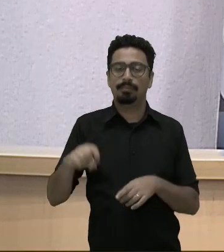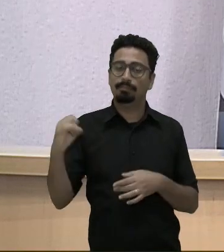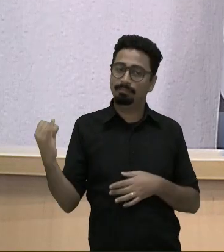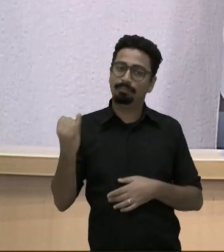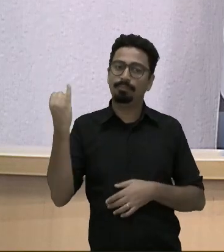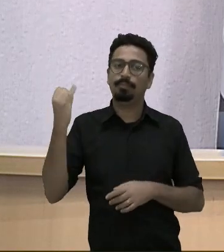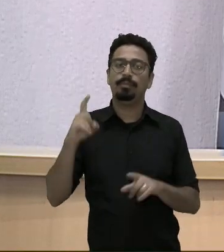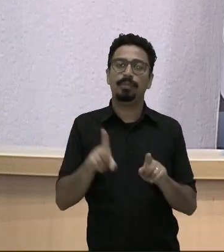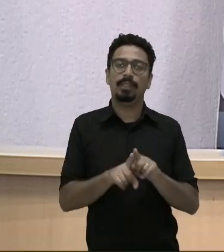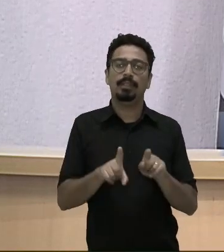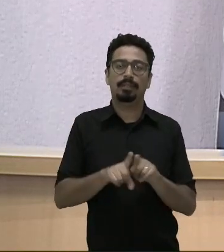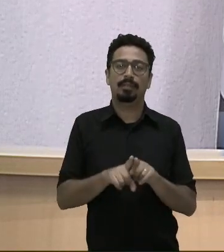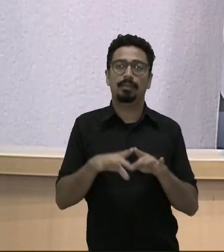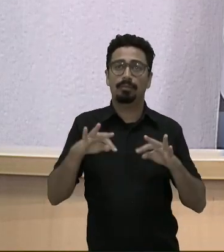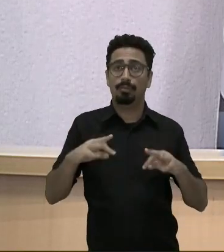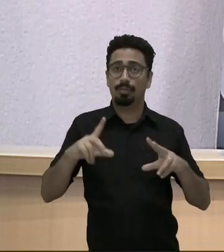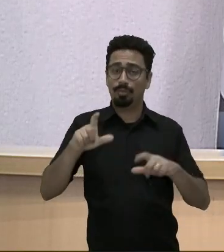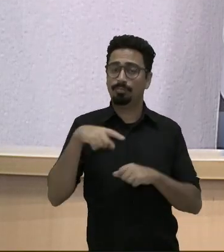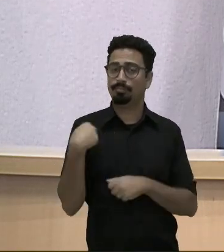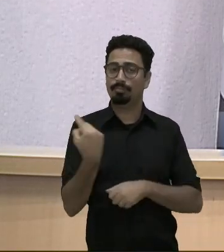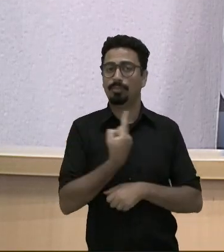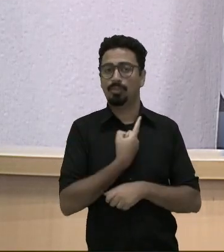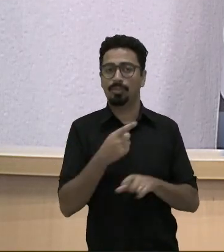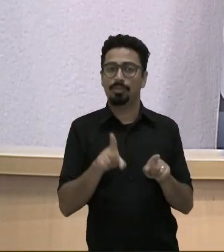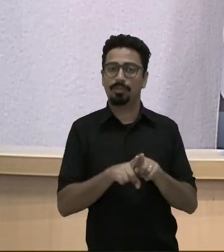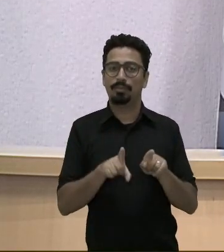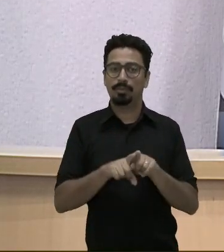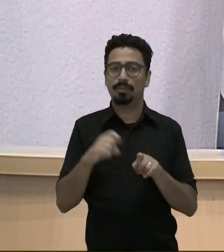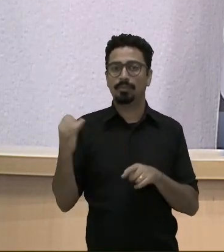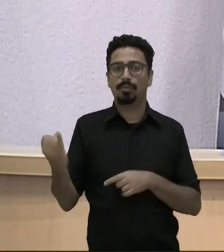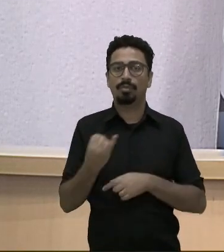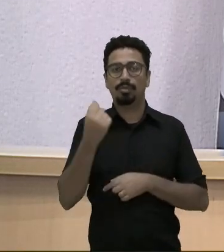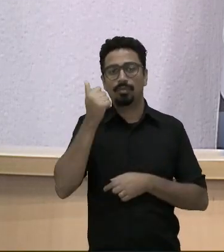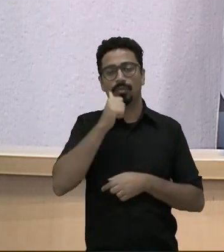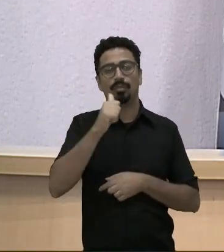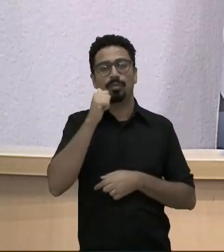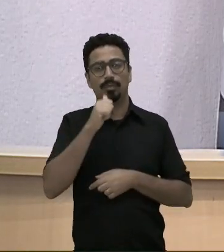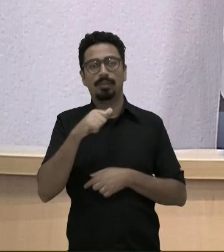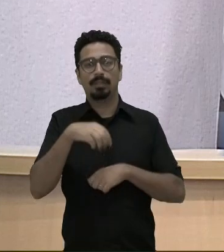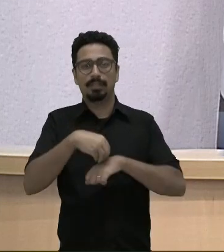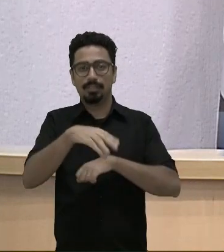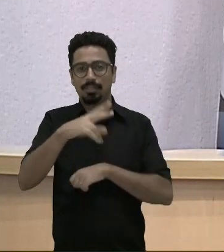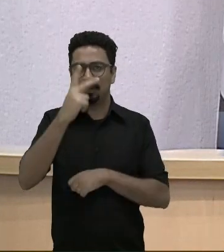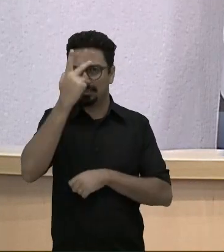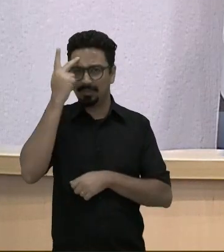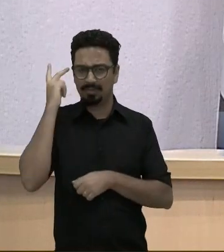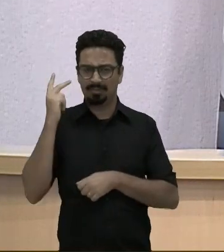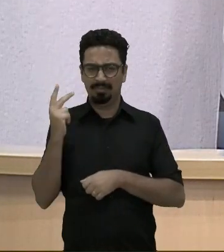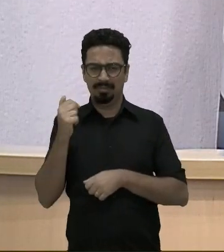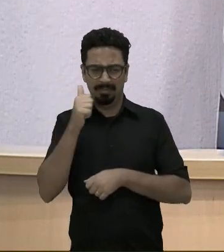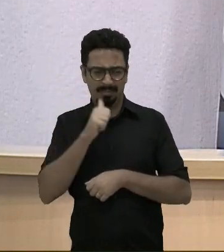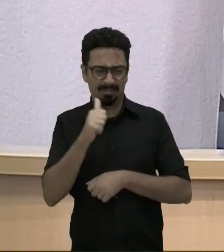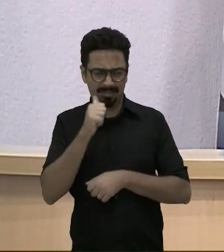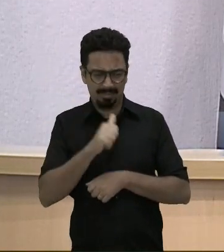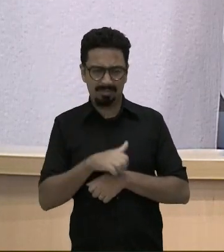importante para todos nós aqui, entendeu? Tem uma mulher, quando a gente indica ela, a pessoa fala assim,